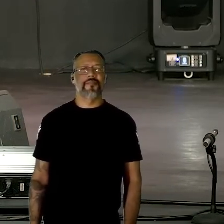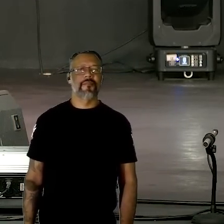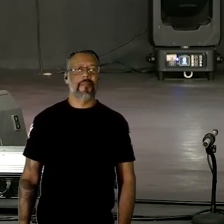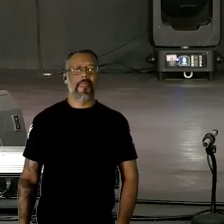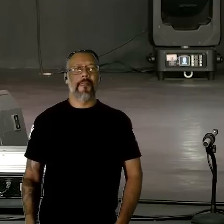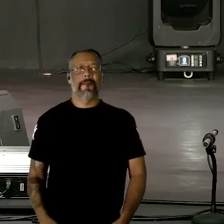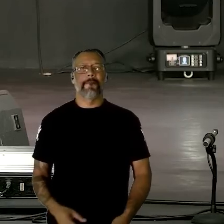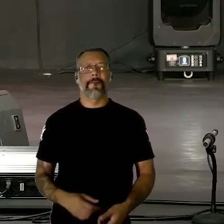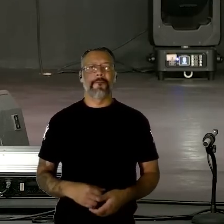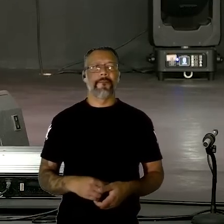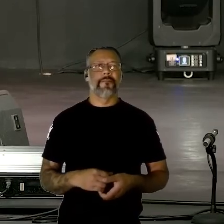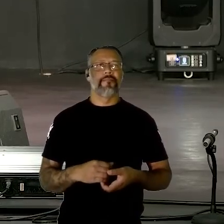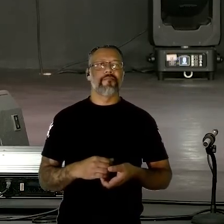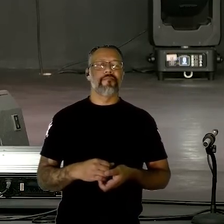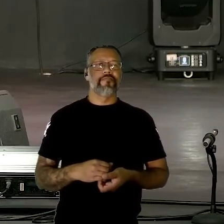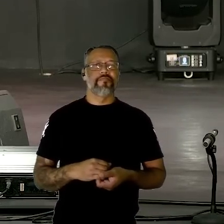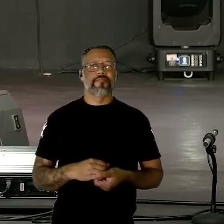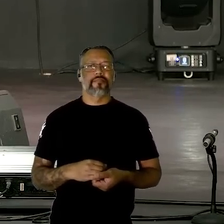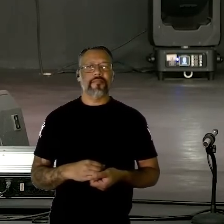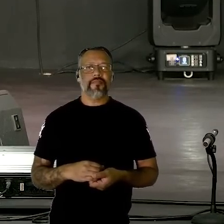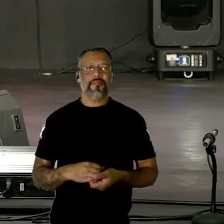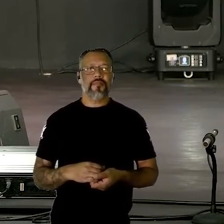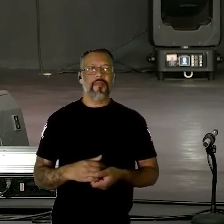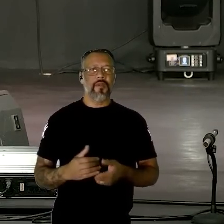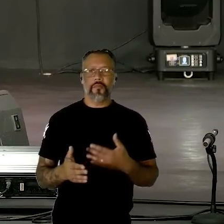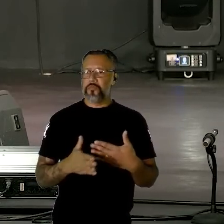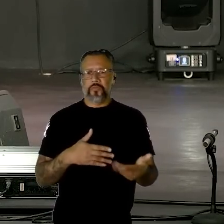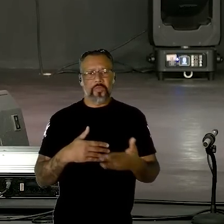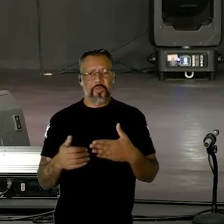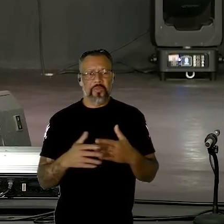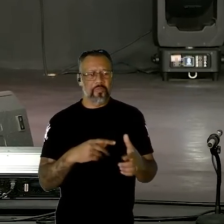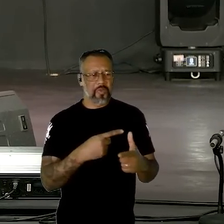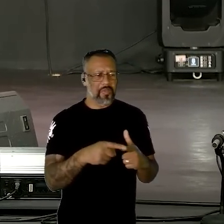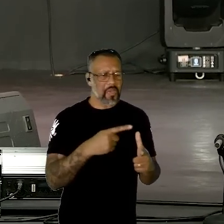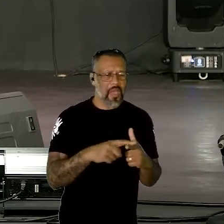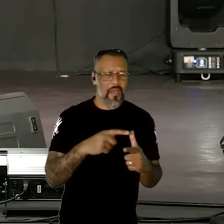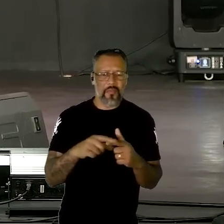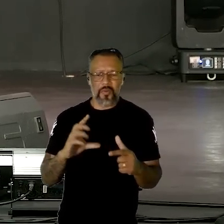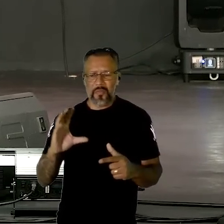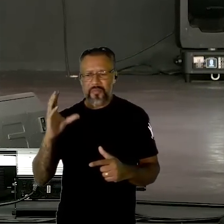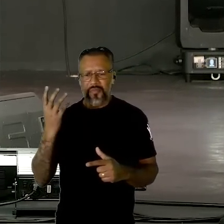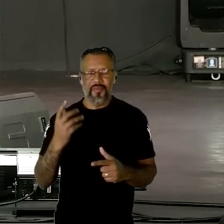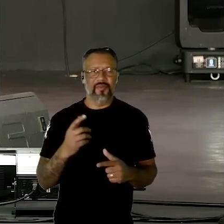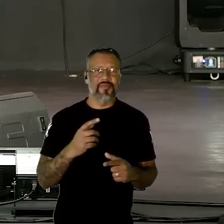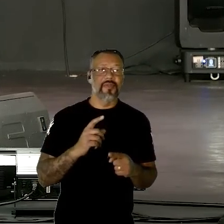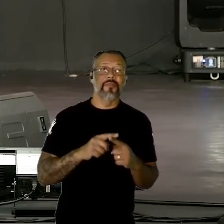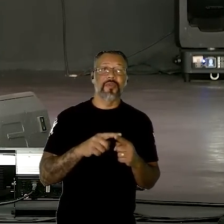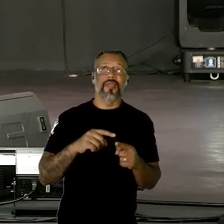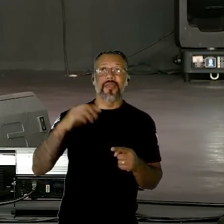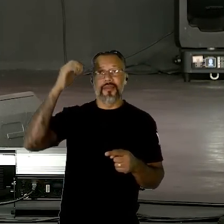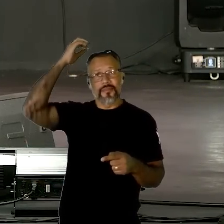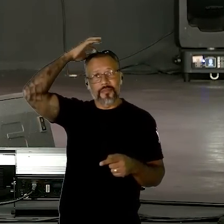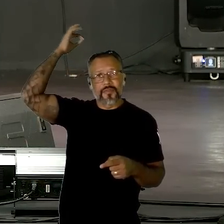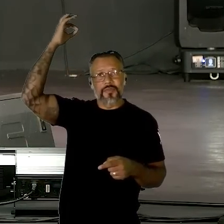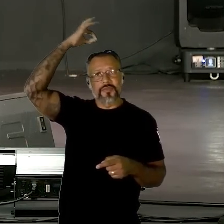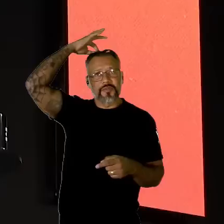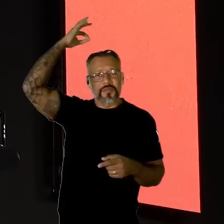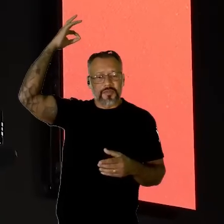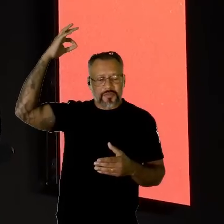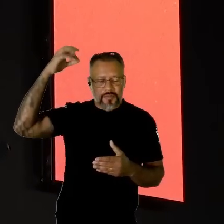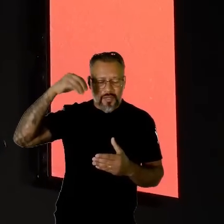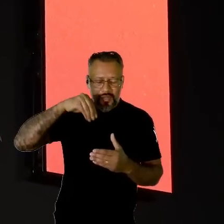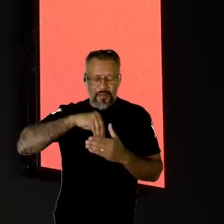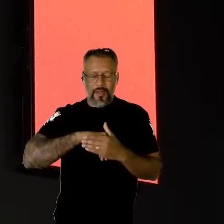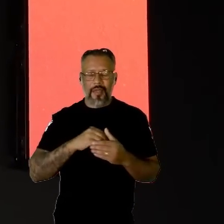a terra continua sendo Deserta o caminho continua tendo buracos mas a companhia é tão agradável que faz tudo ter